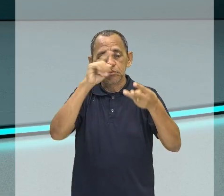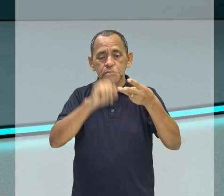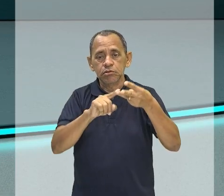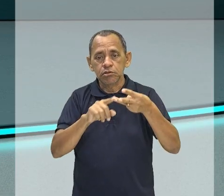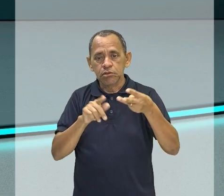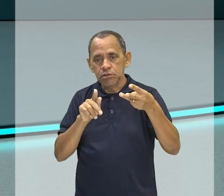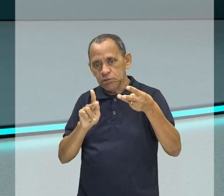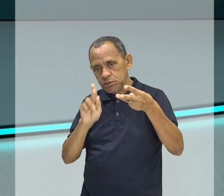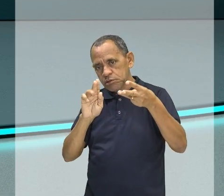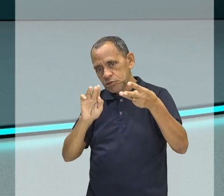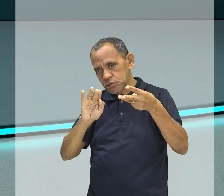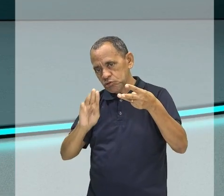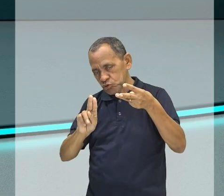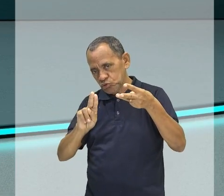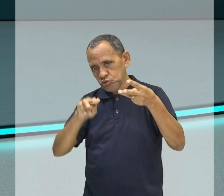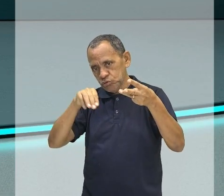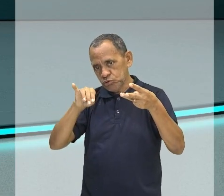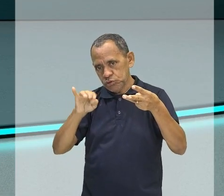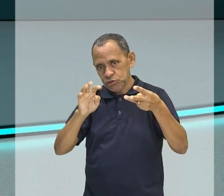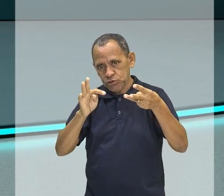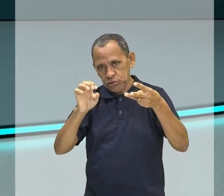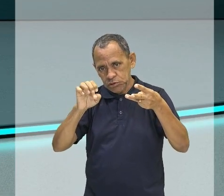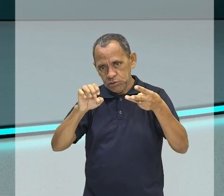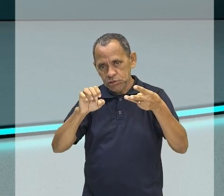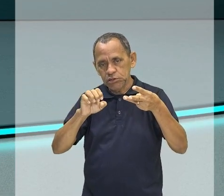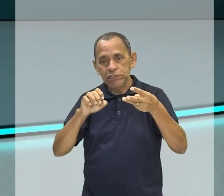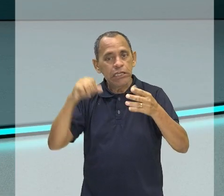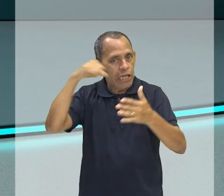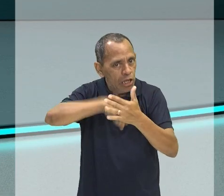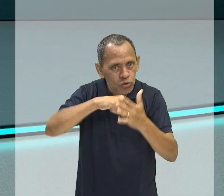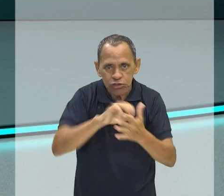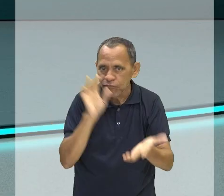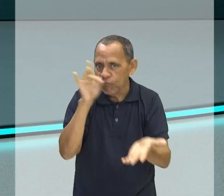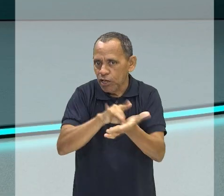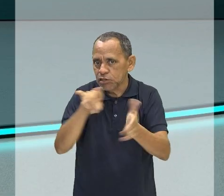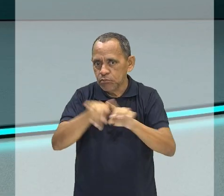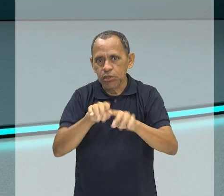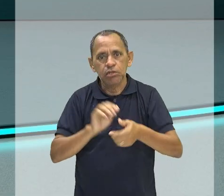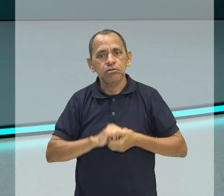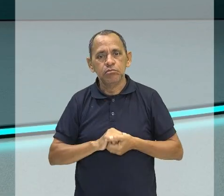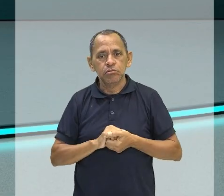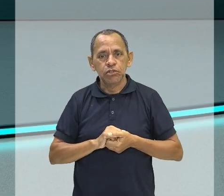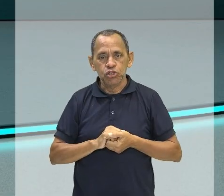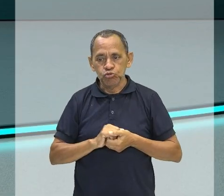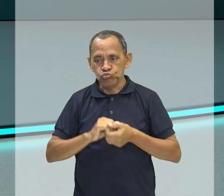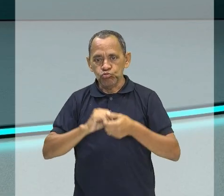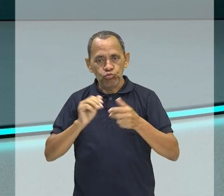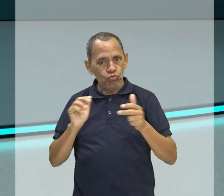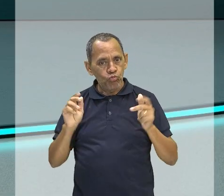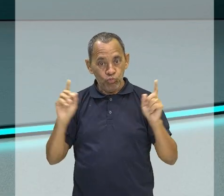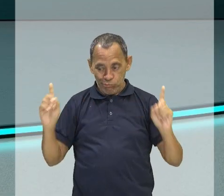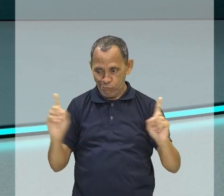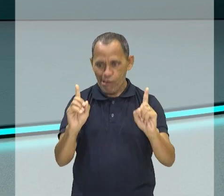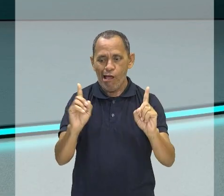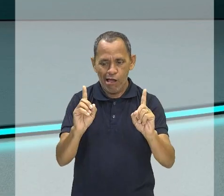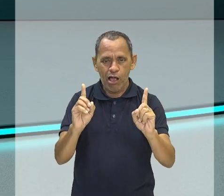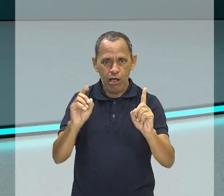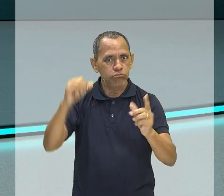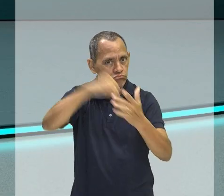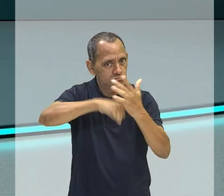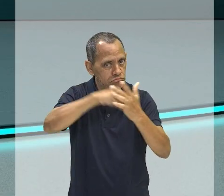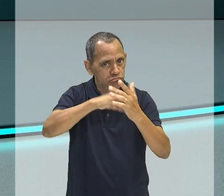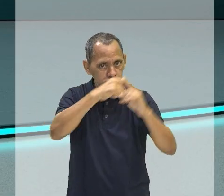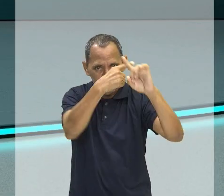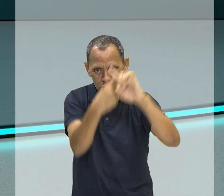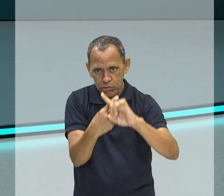luta propriamente dita, que é quando ocorre ali o embate, né, de 2 karatekas, tá certo? Bom, e